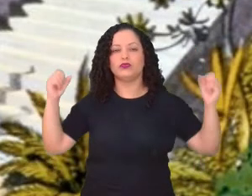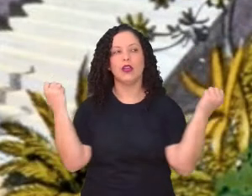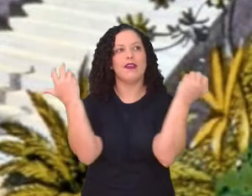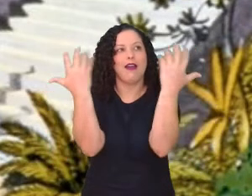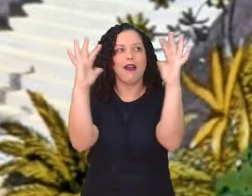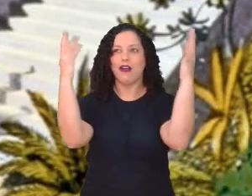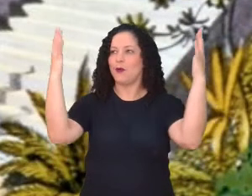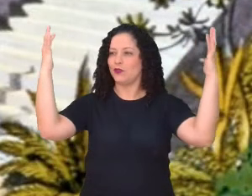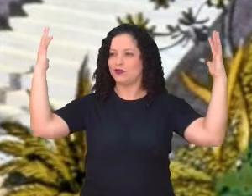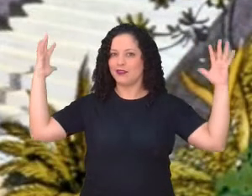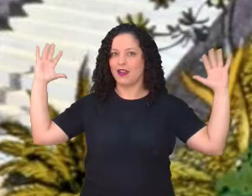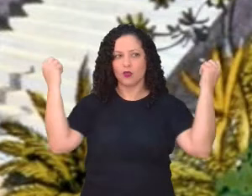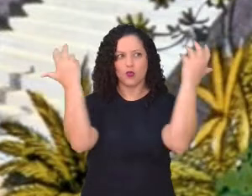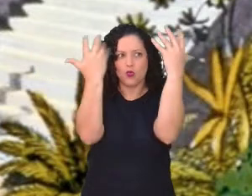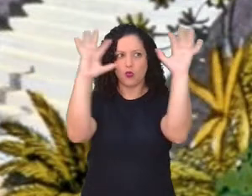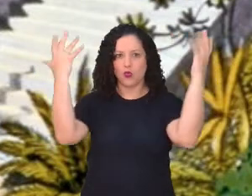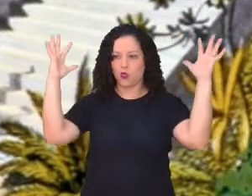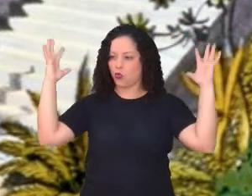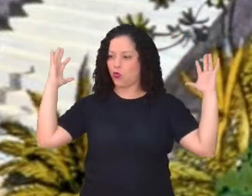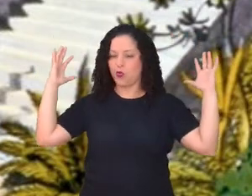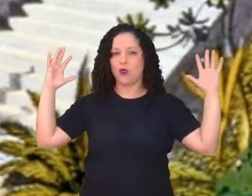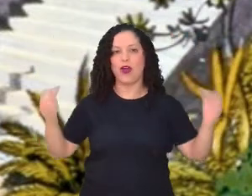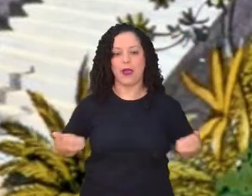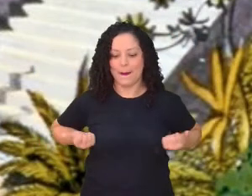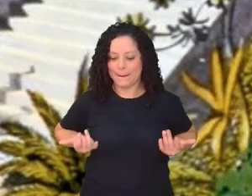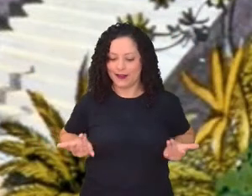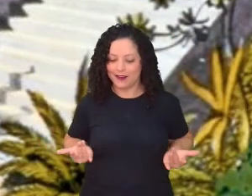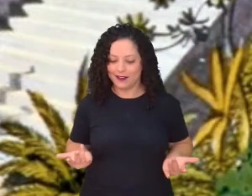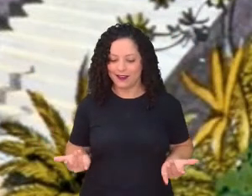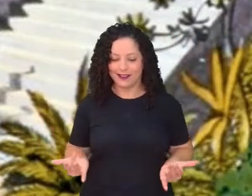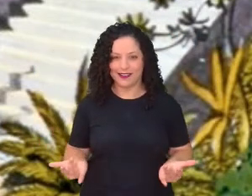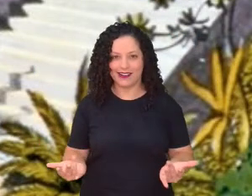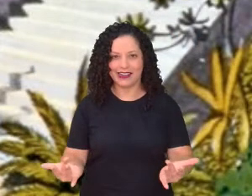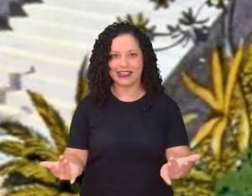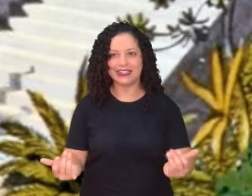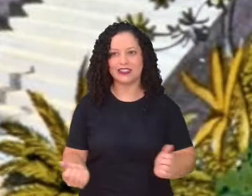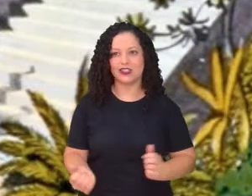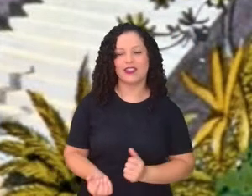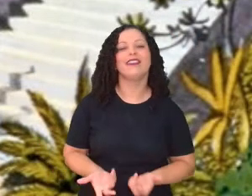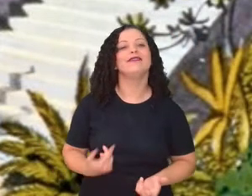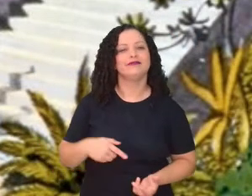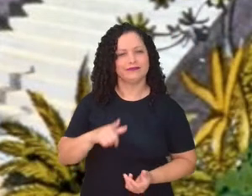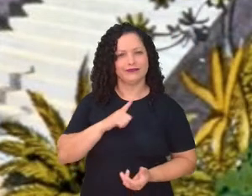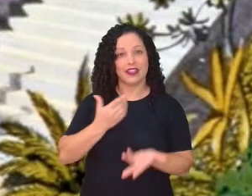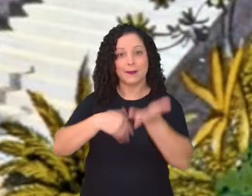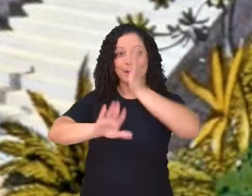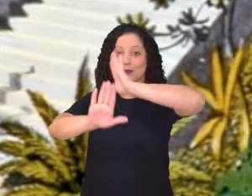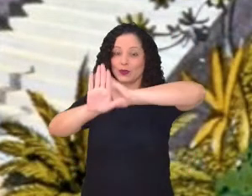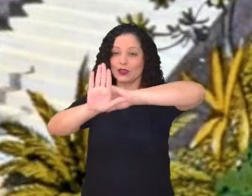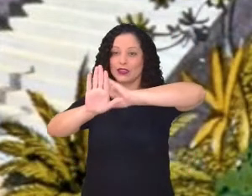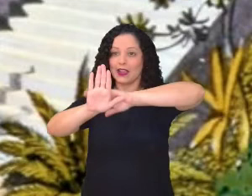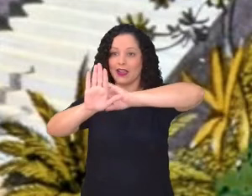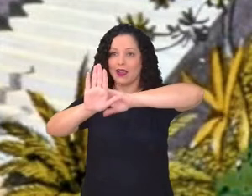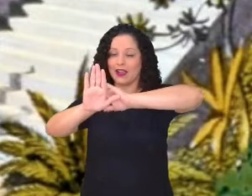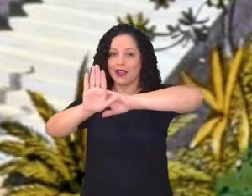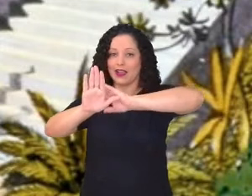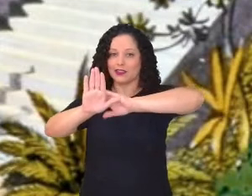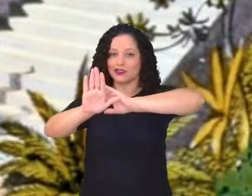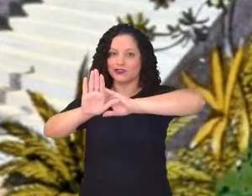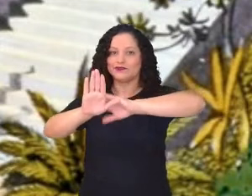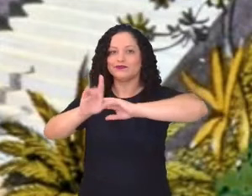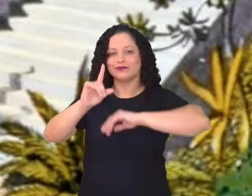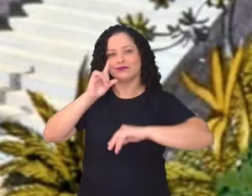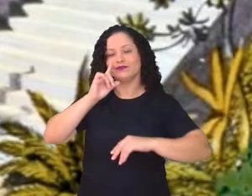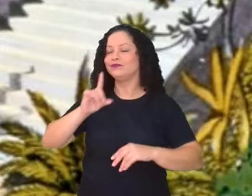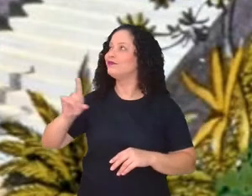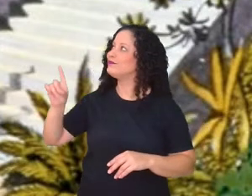professora? Isso. Muitas plantas, né? Então presta atenção nos detalhes aí. Lá atrás, ó, no canto